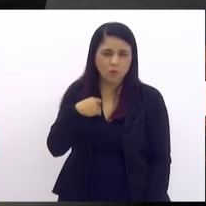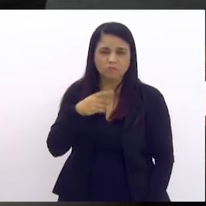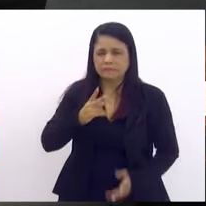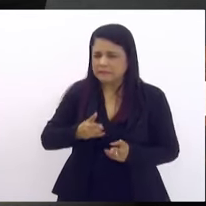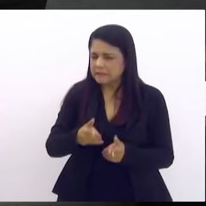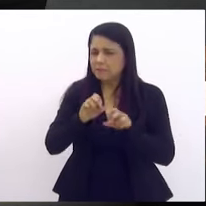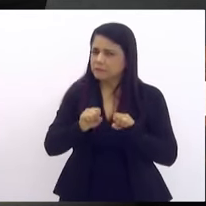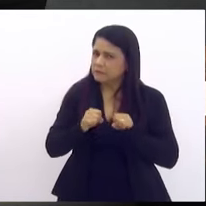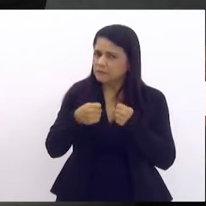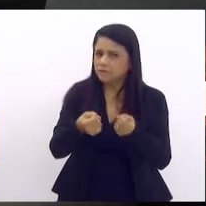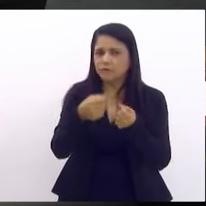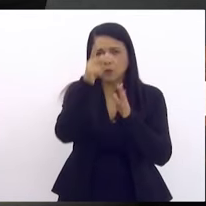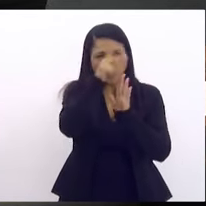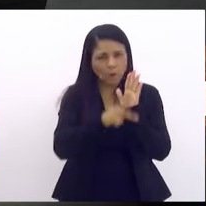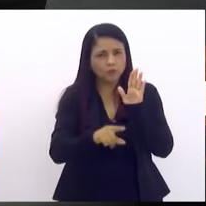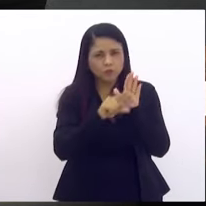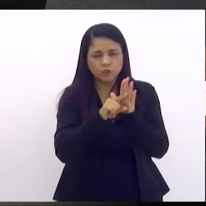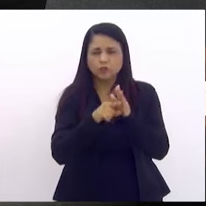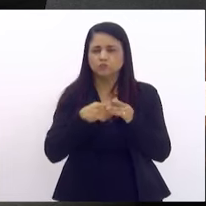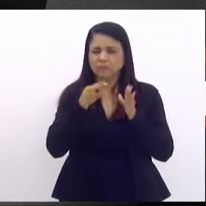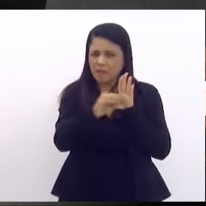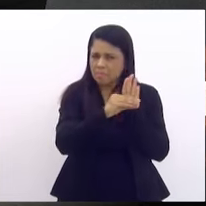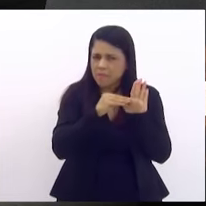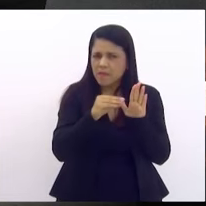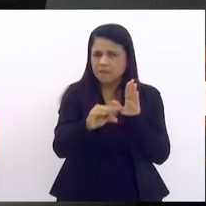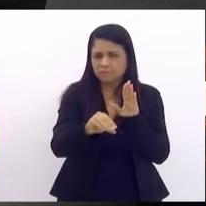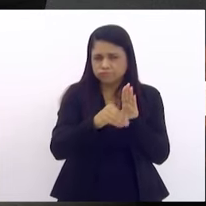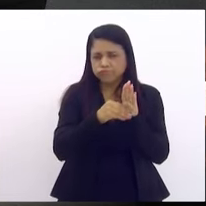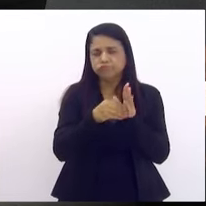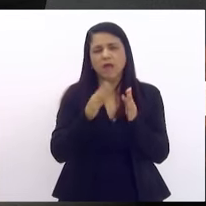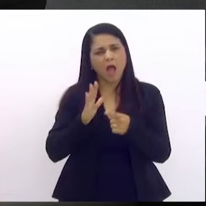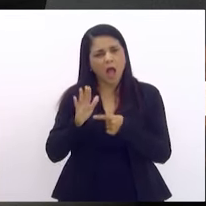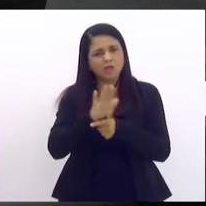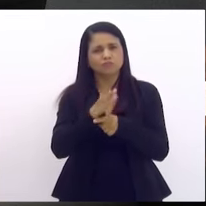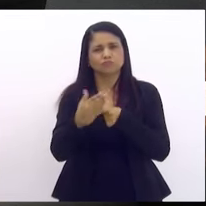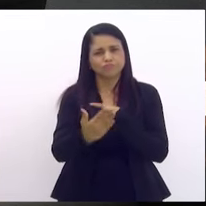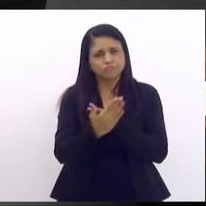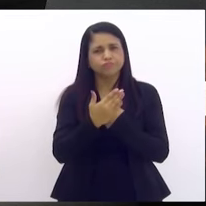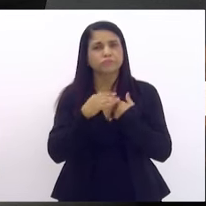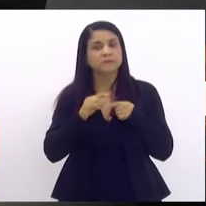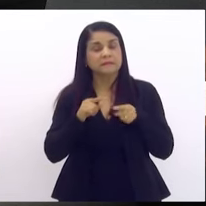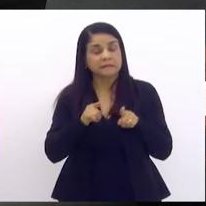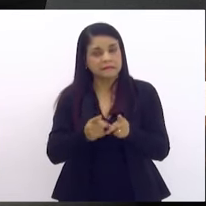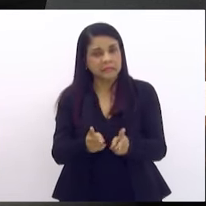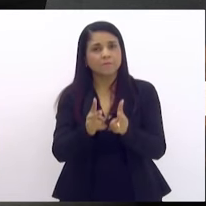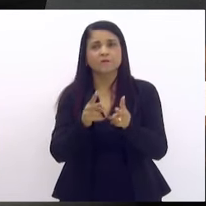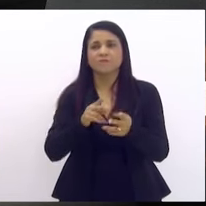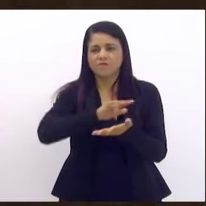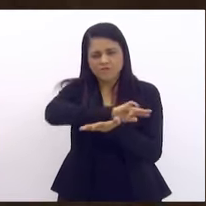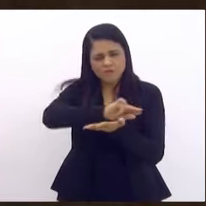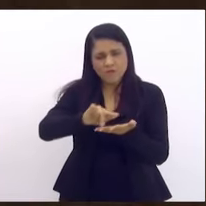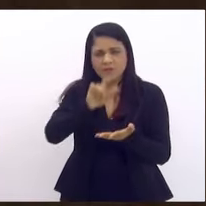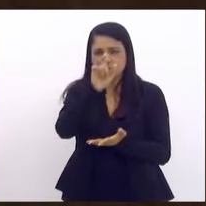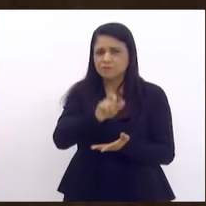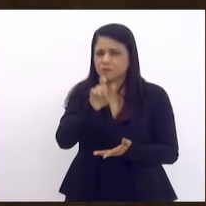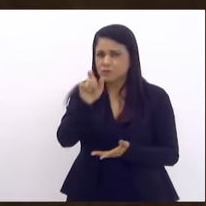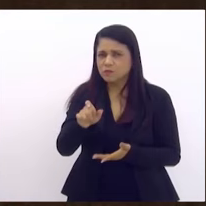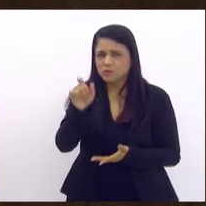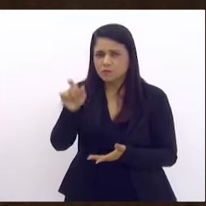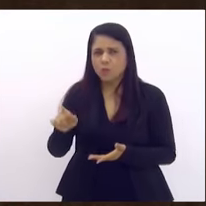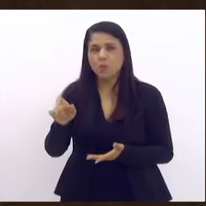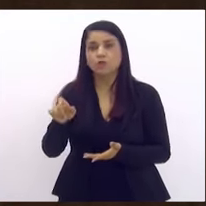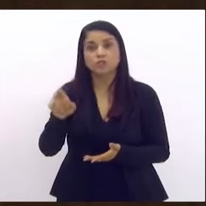discutiu participou Ajudou sempre Deputado luí Paulo e aqui várias pessoas que olha tô vendo aqui pessoas que